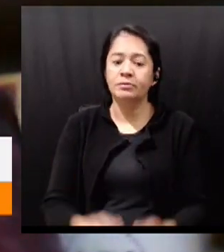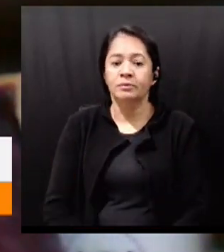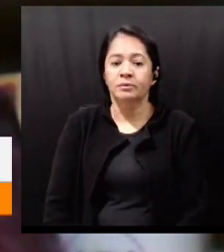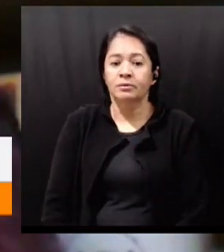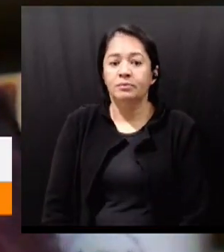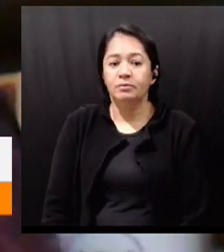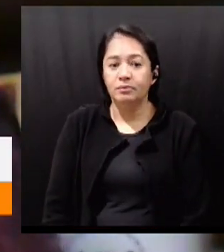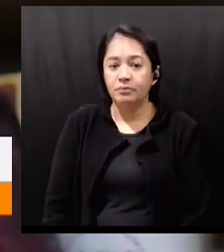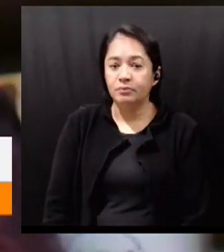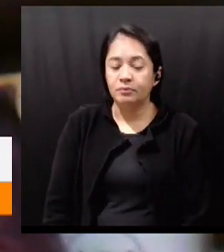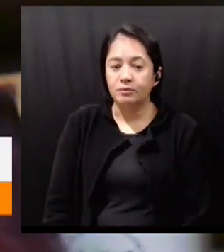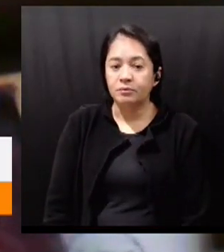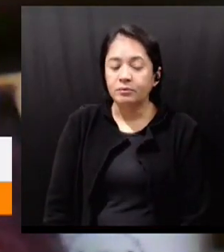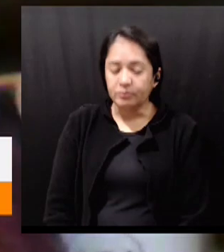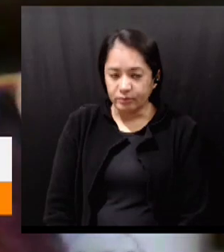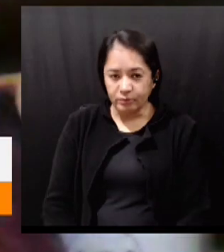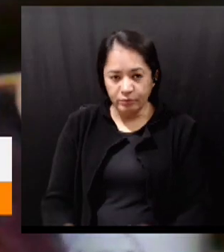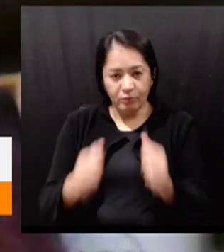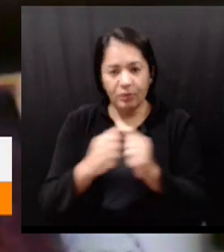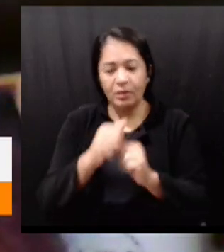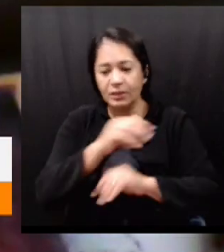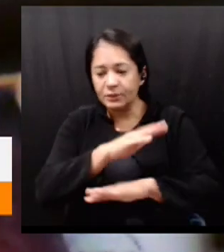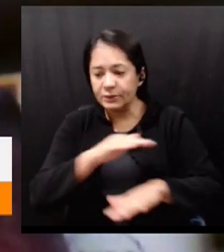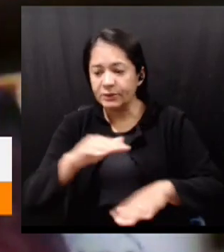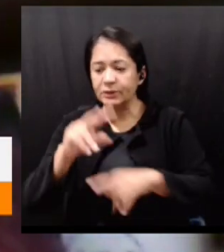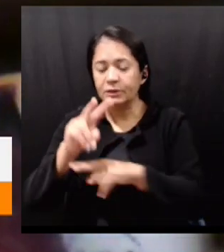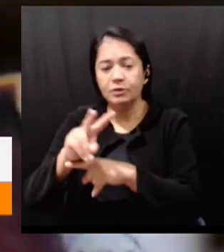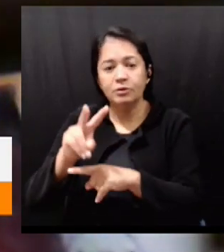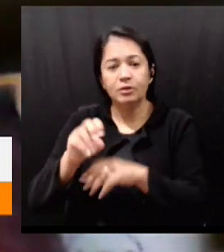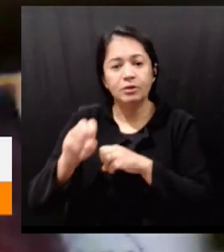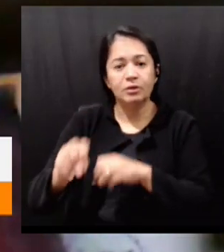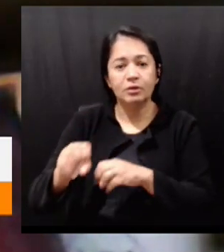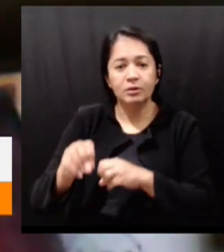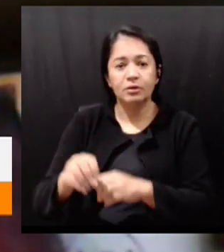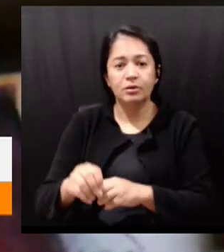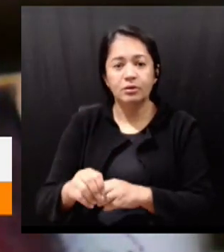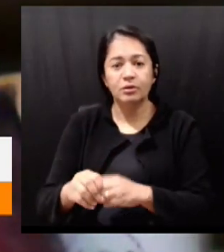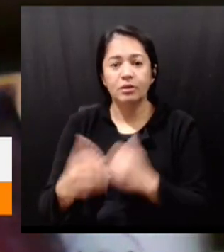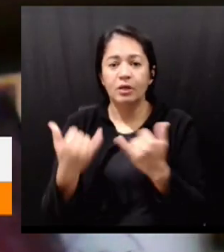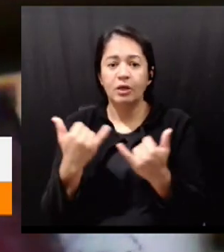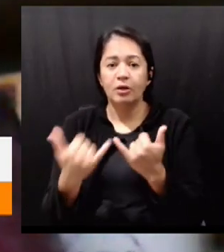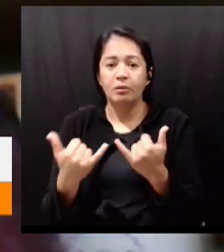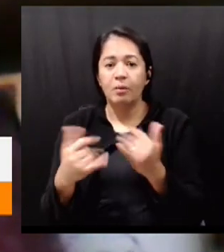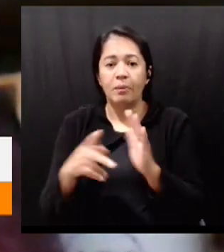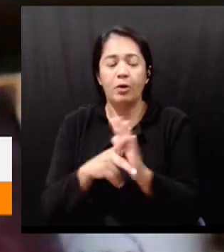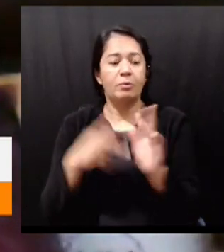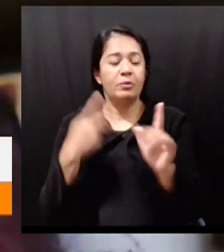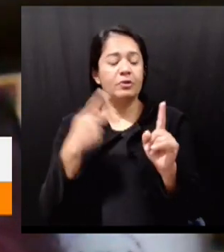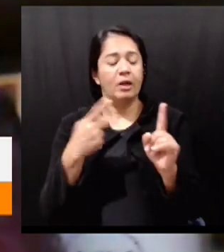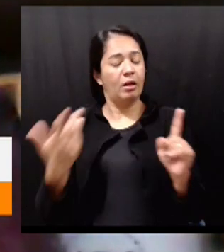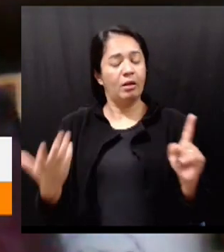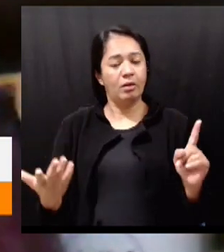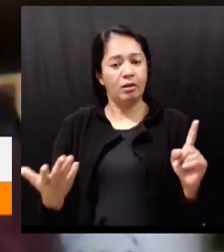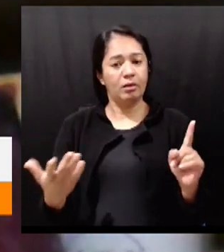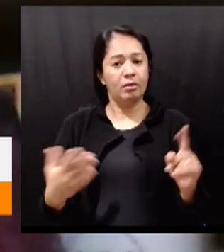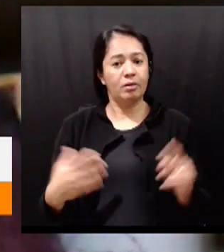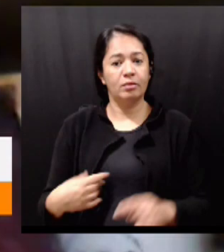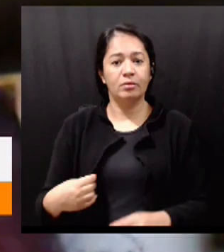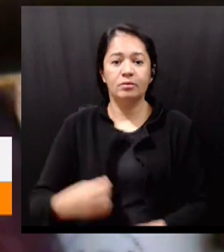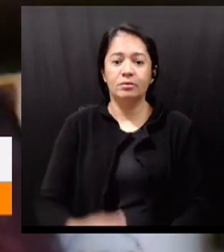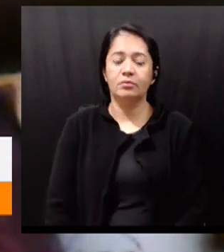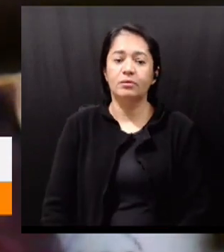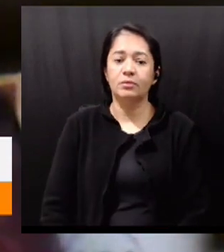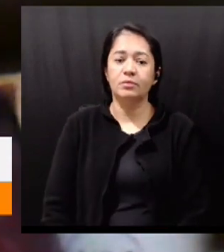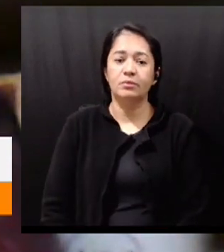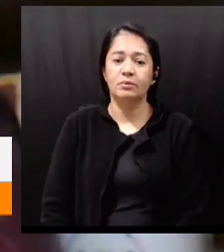crianças, educação, tal, é como se fosse dela. E é ali que ela é a rainha